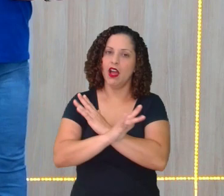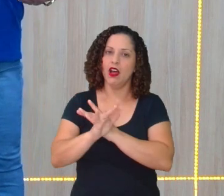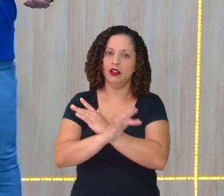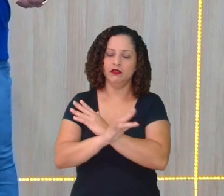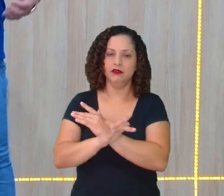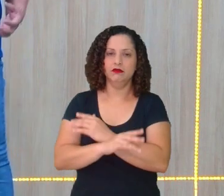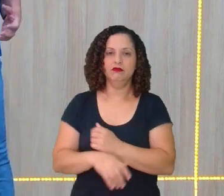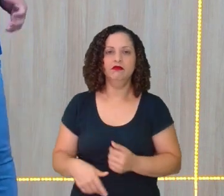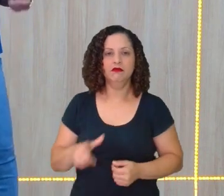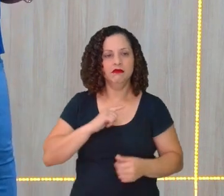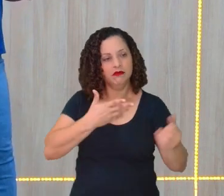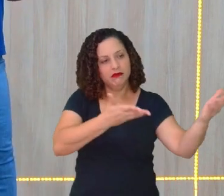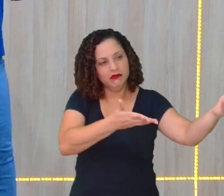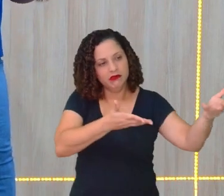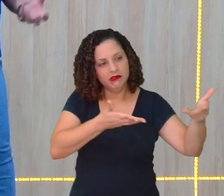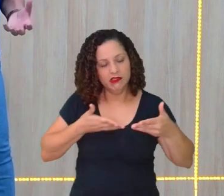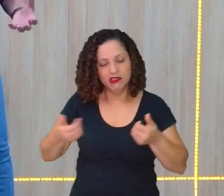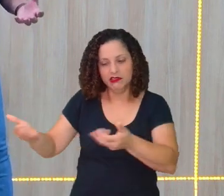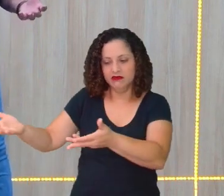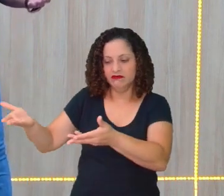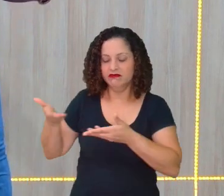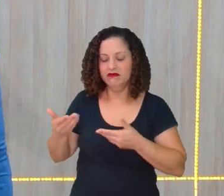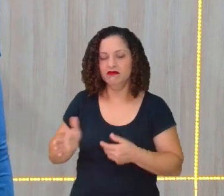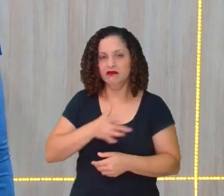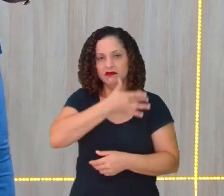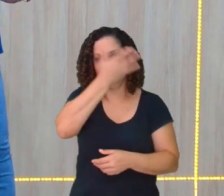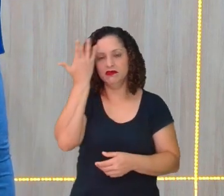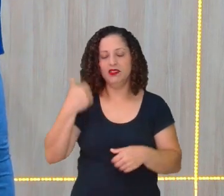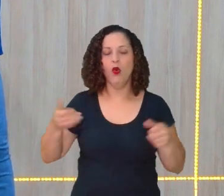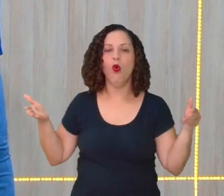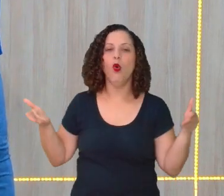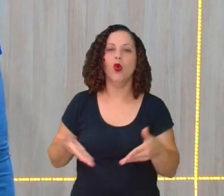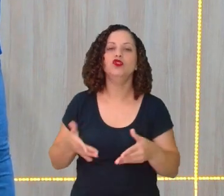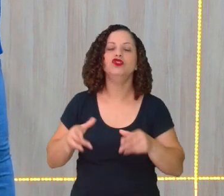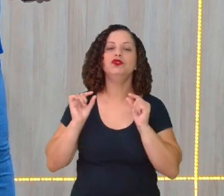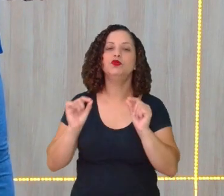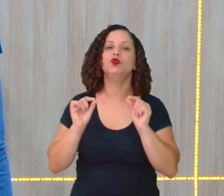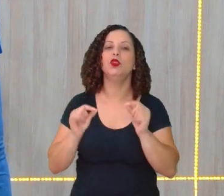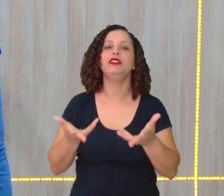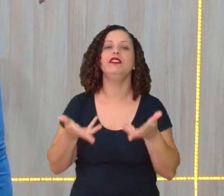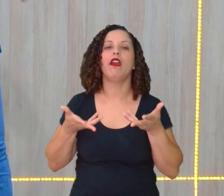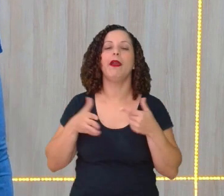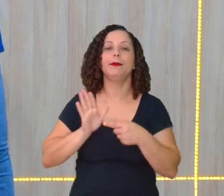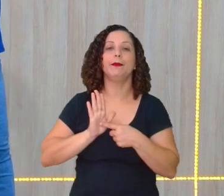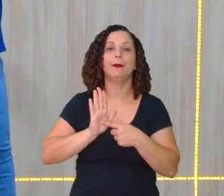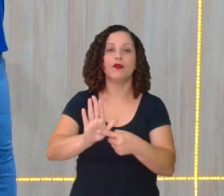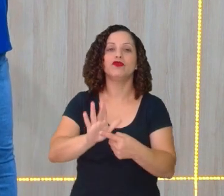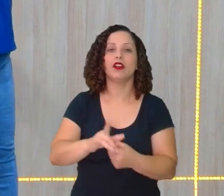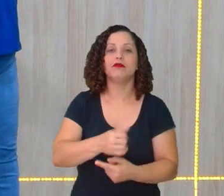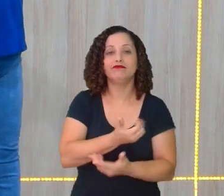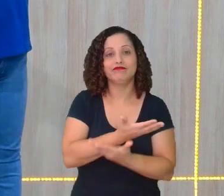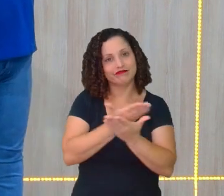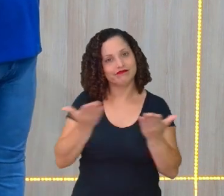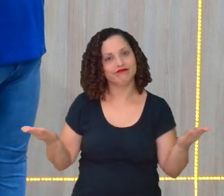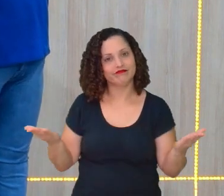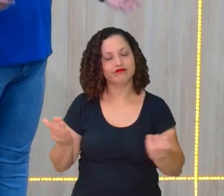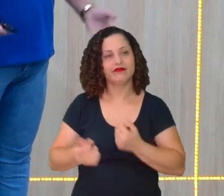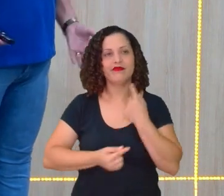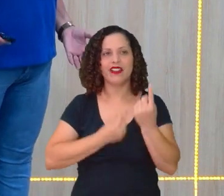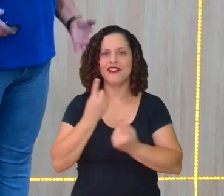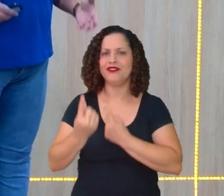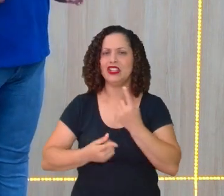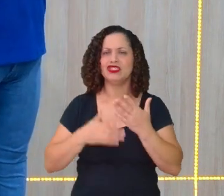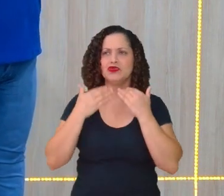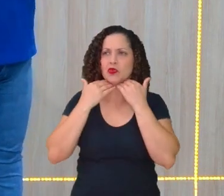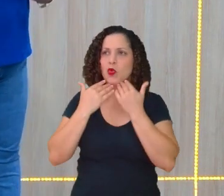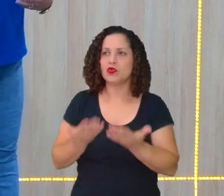recebendo muita gente. E o nosso questionamento hoje, né, professora Cláudia, é apresentar para os nossos alunos que às vezes a gente não tem condições de sair, mas